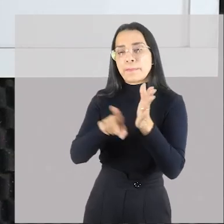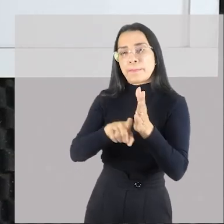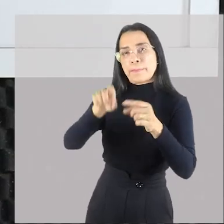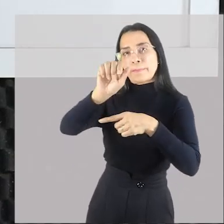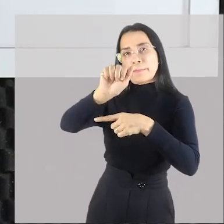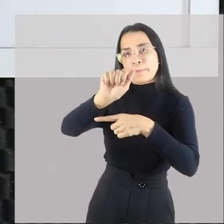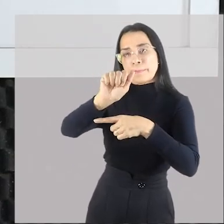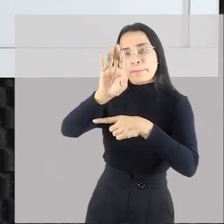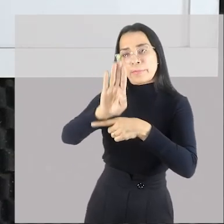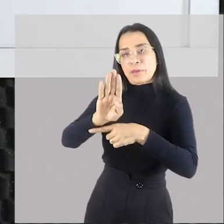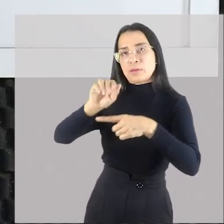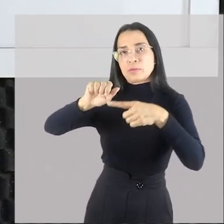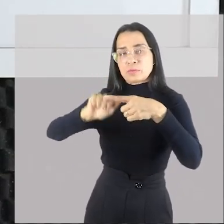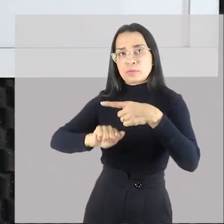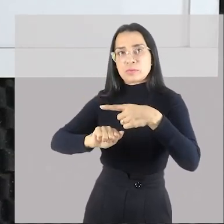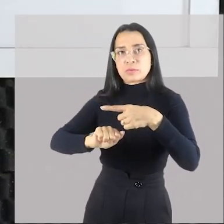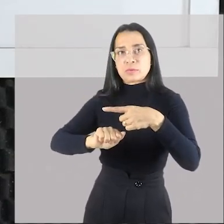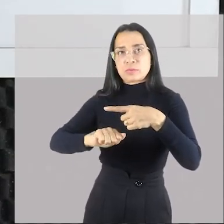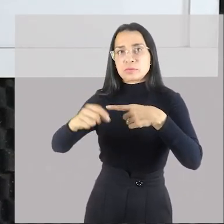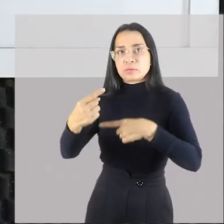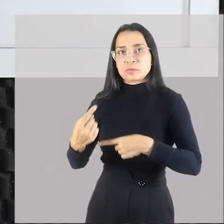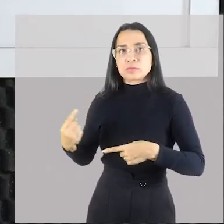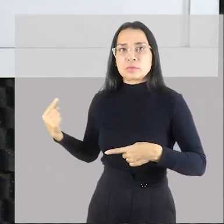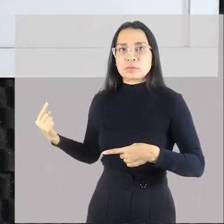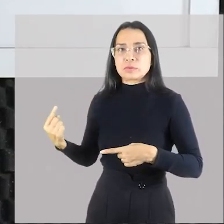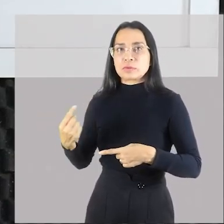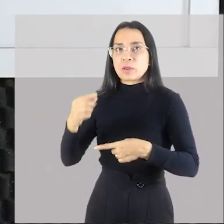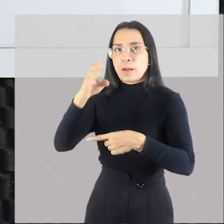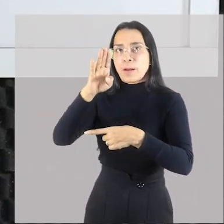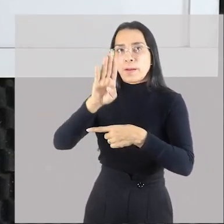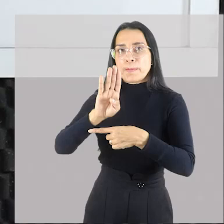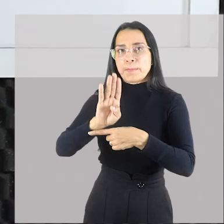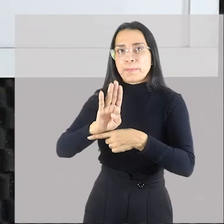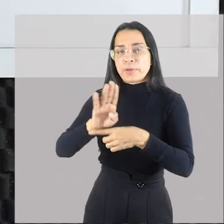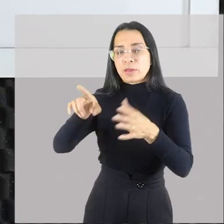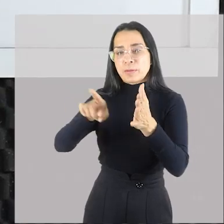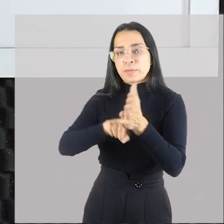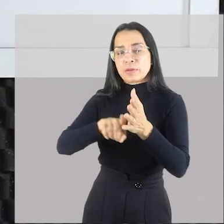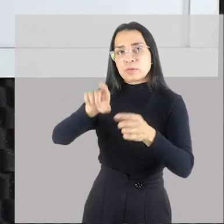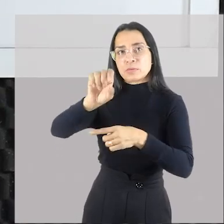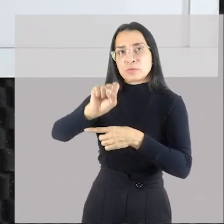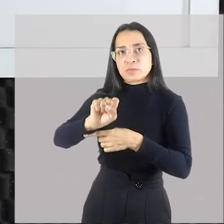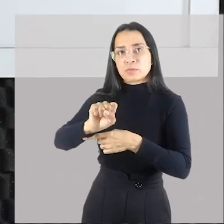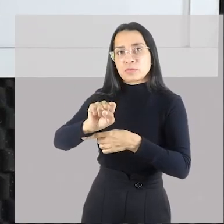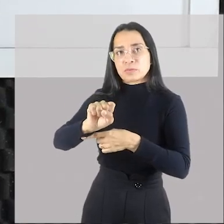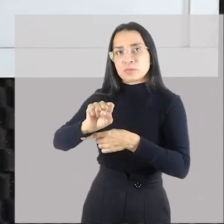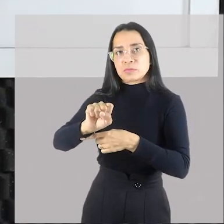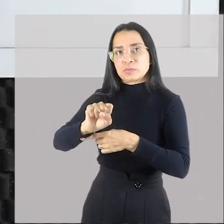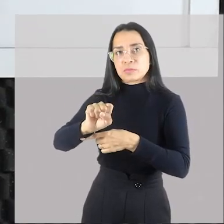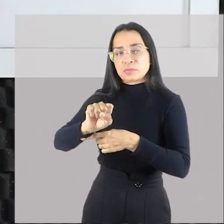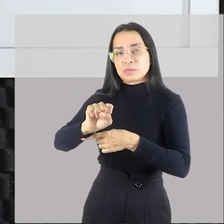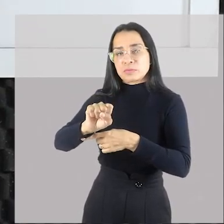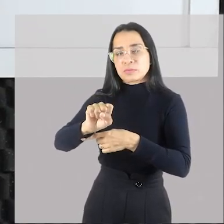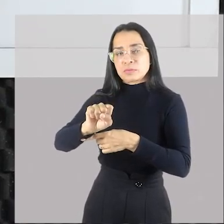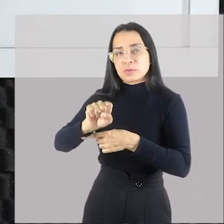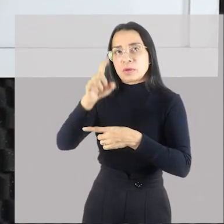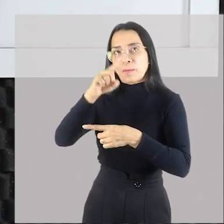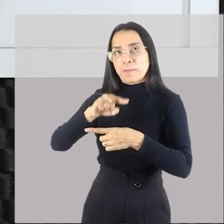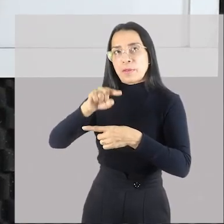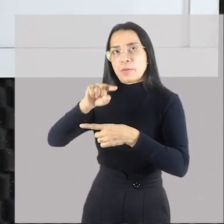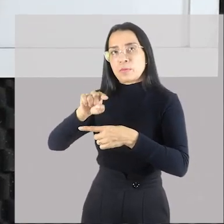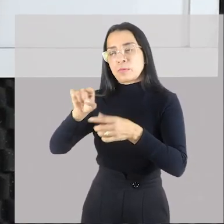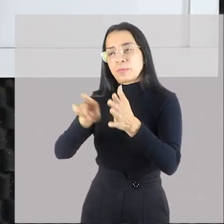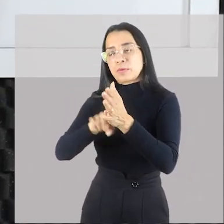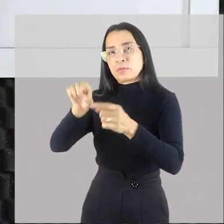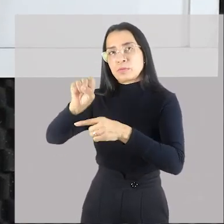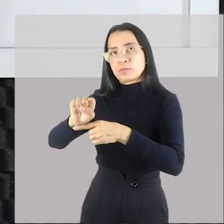b sobre a. Então, o b vale menos 8. Então, fica menos o menos 8,